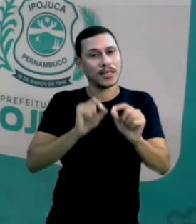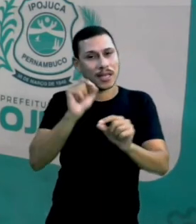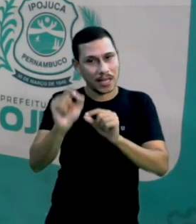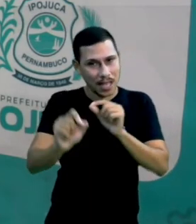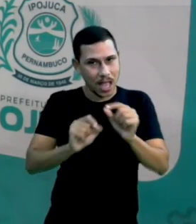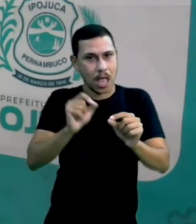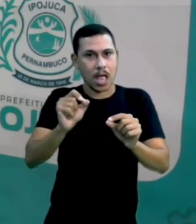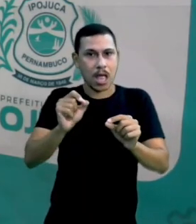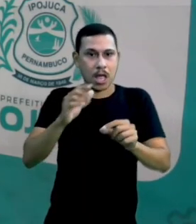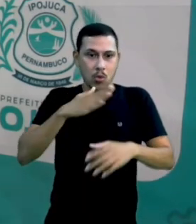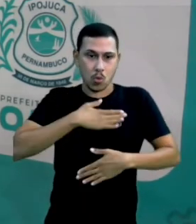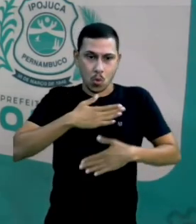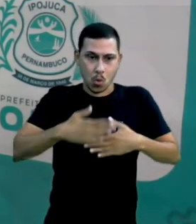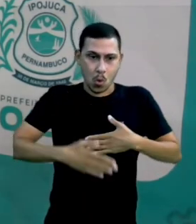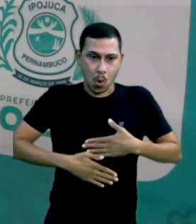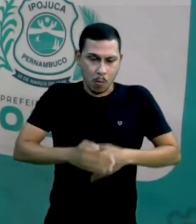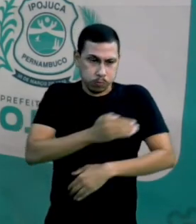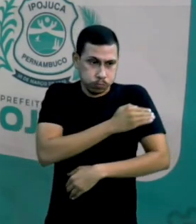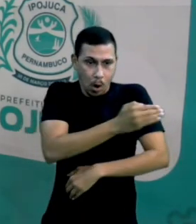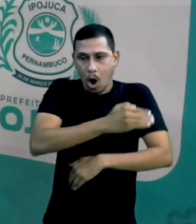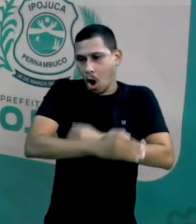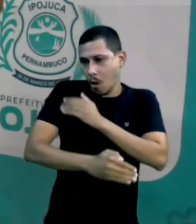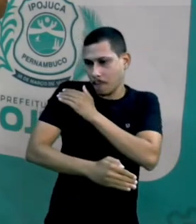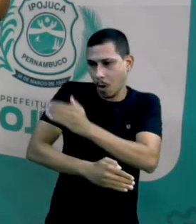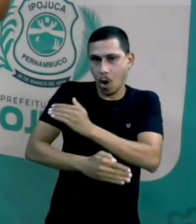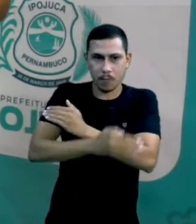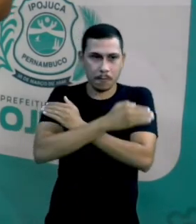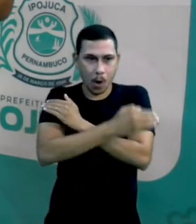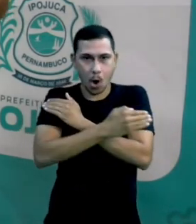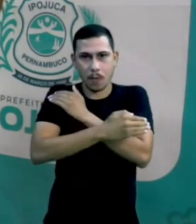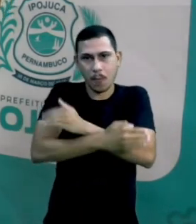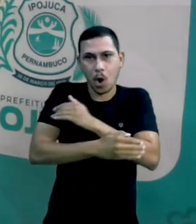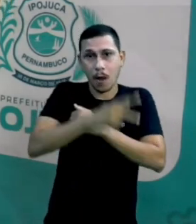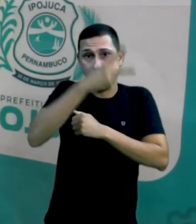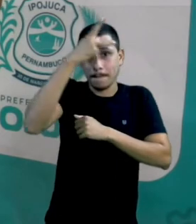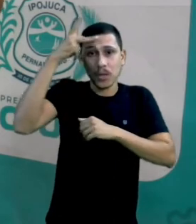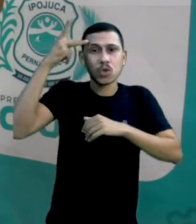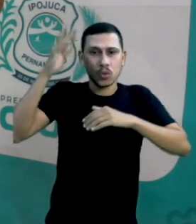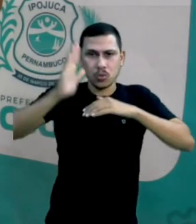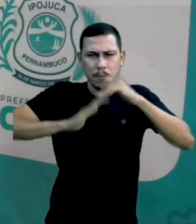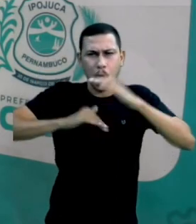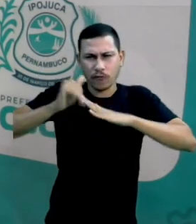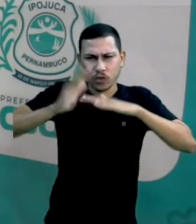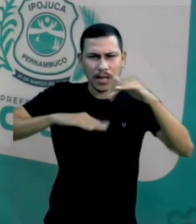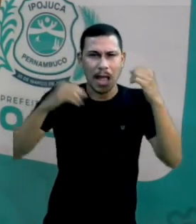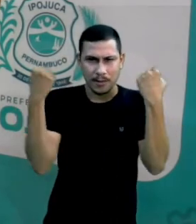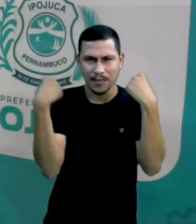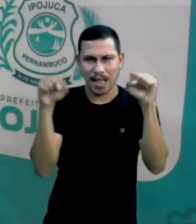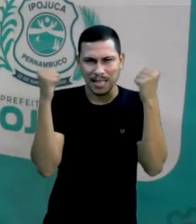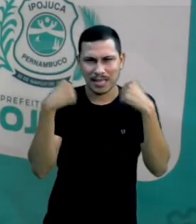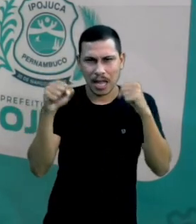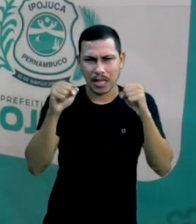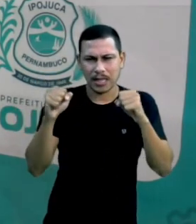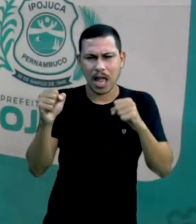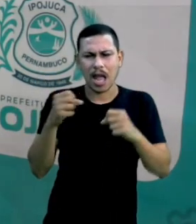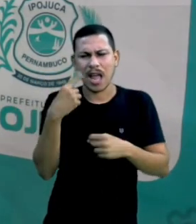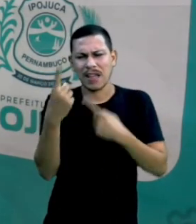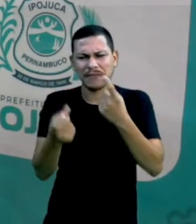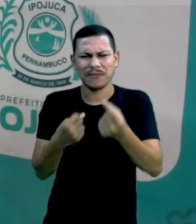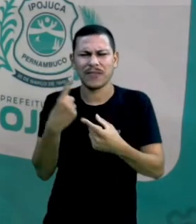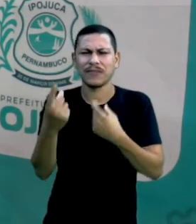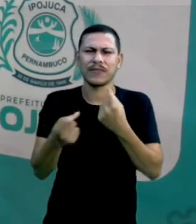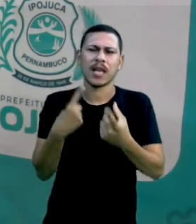alto nível. Muitas vezes os atletas de alto desempenho, de alto nível, que precisam de uma resposta, que precisam